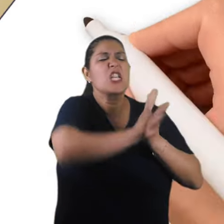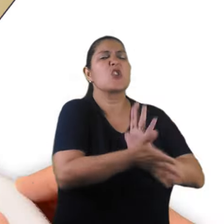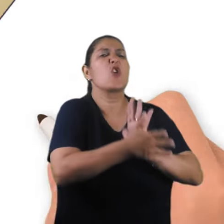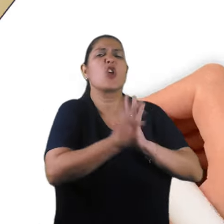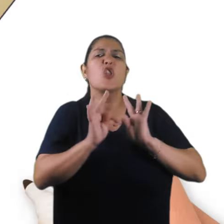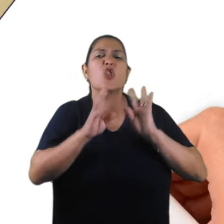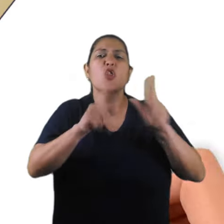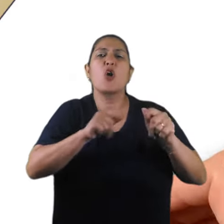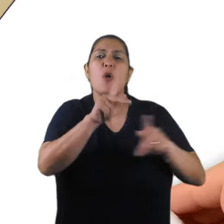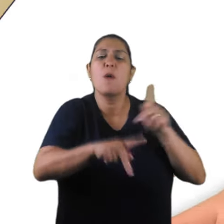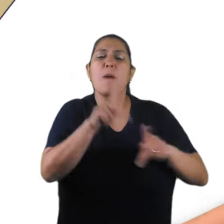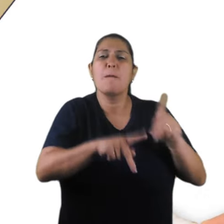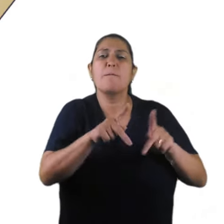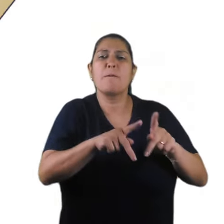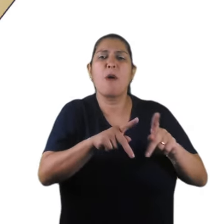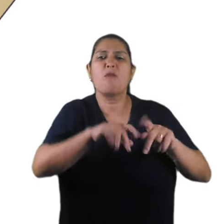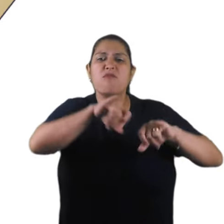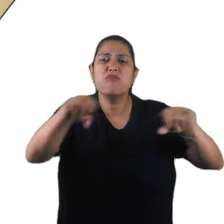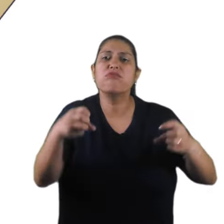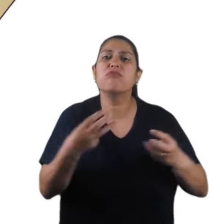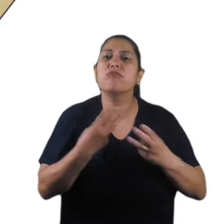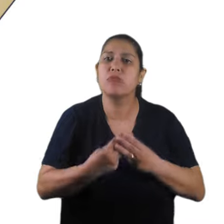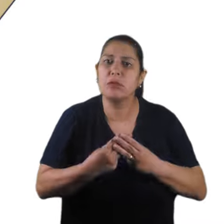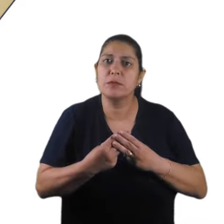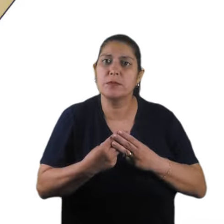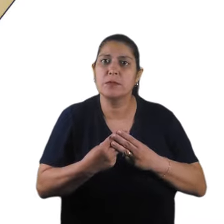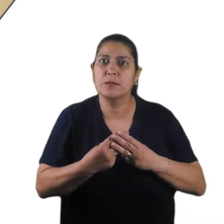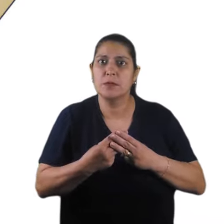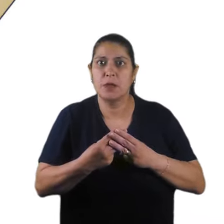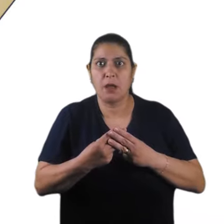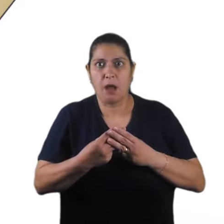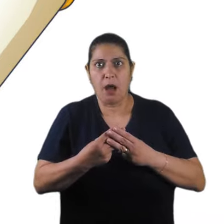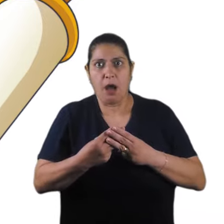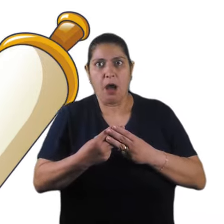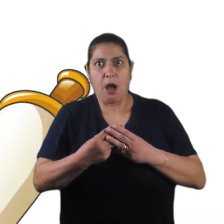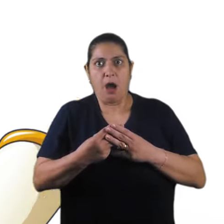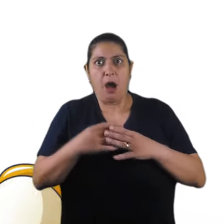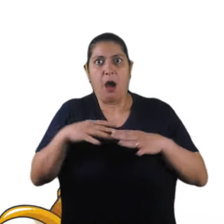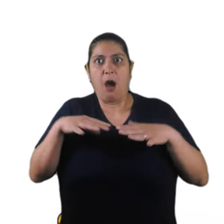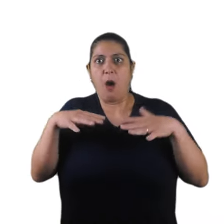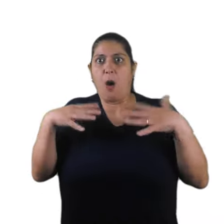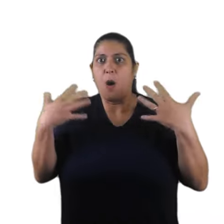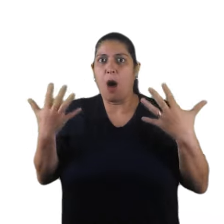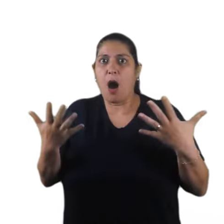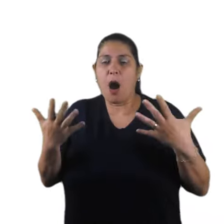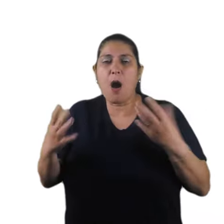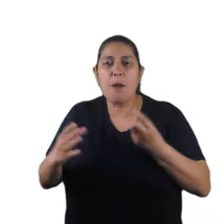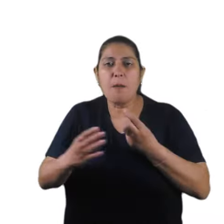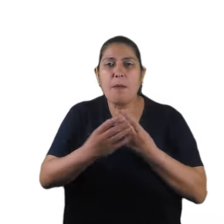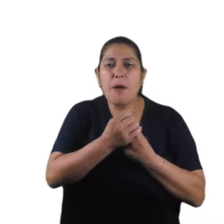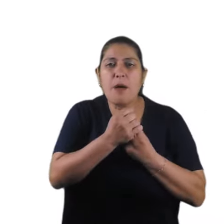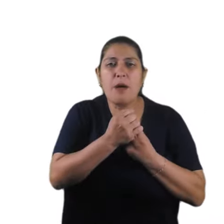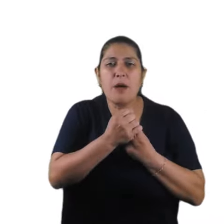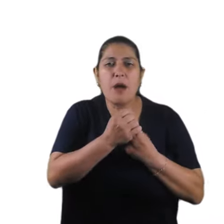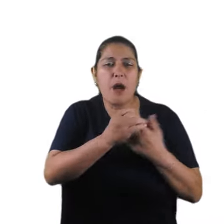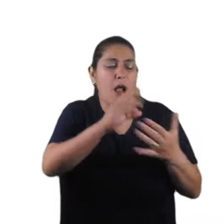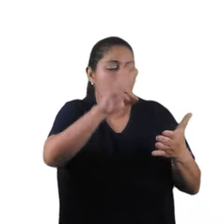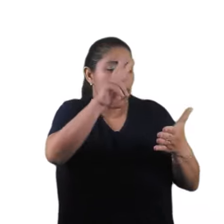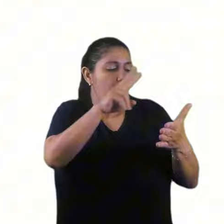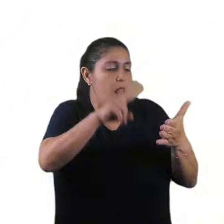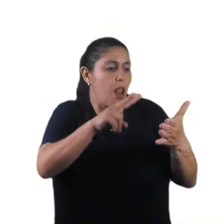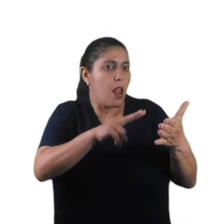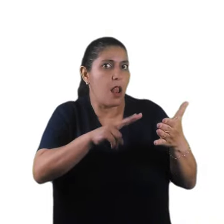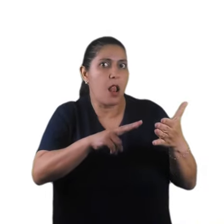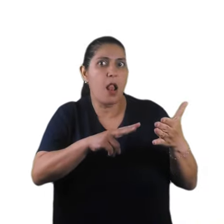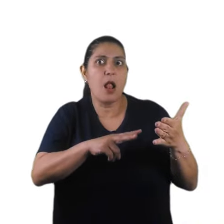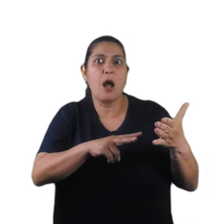províncias, com a ordem de aniquilar completamente todos os judeus. Quando Mardoqueu